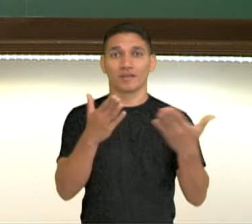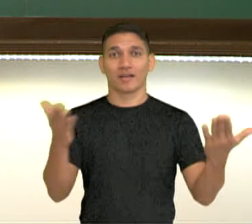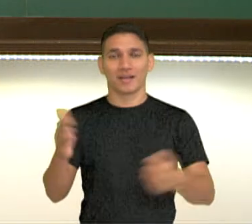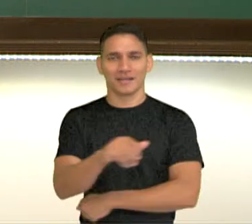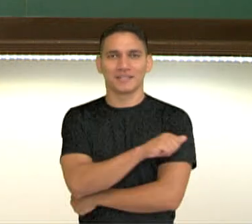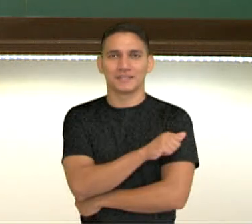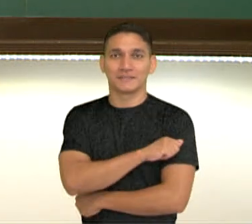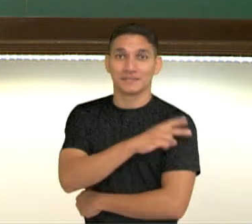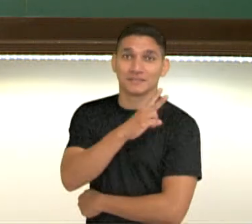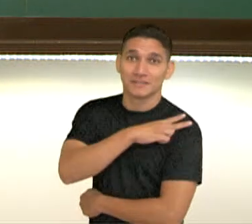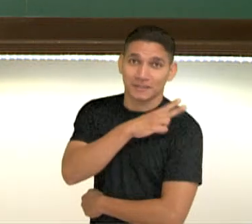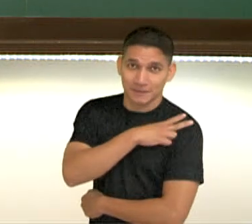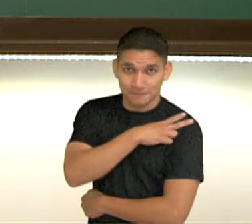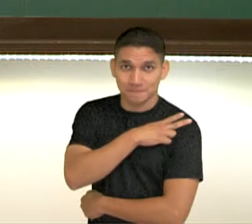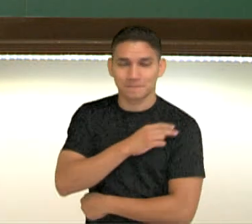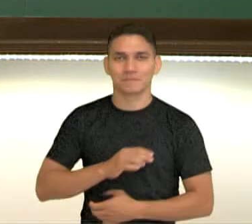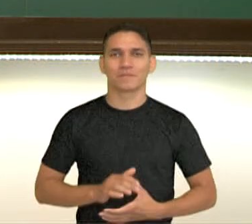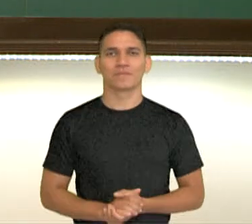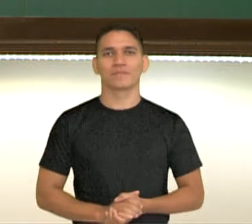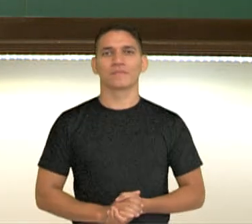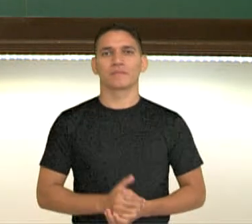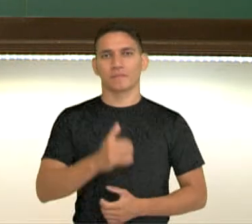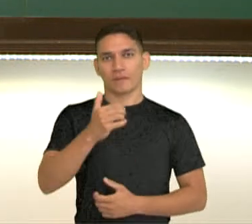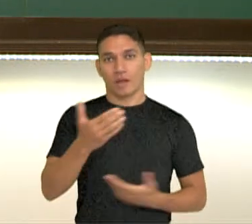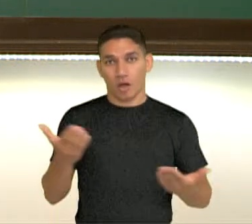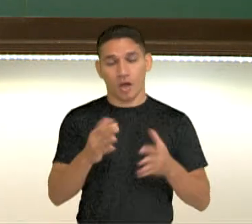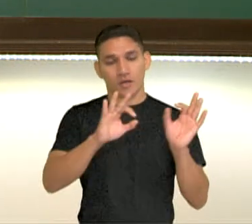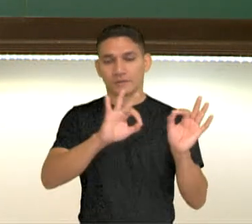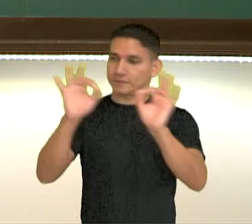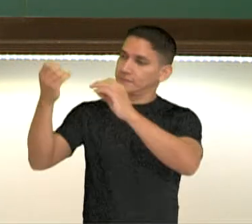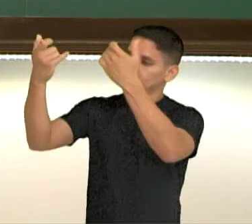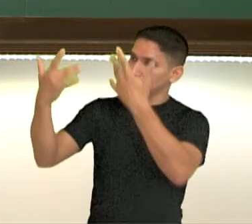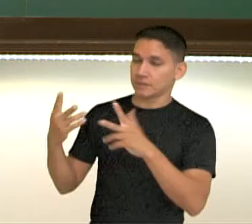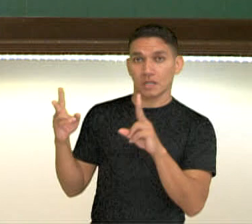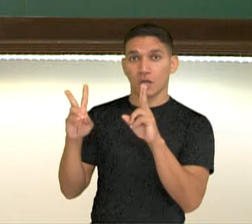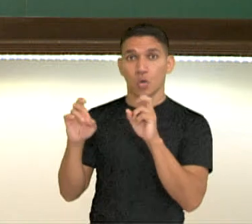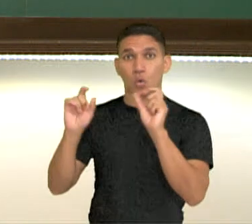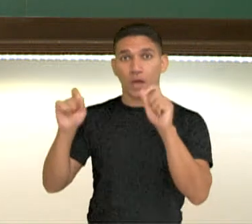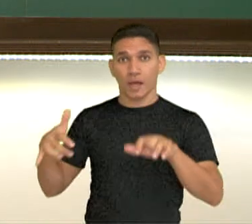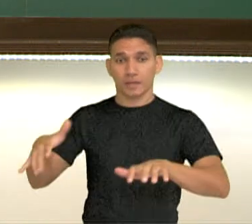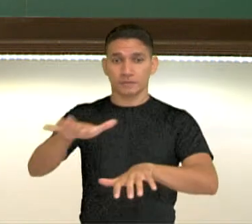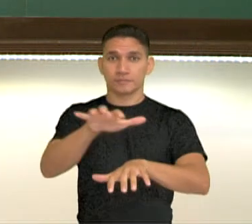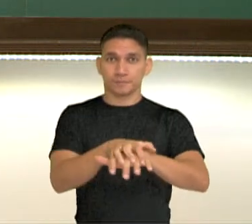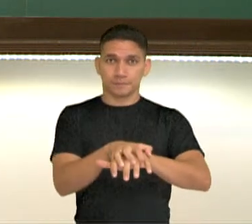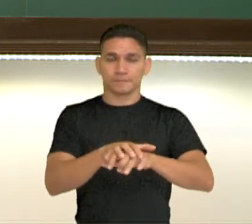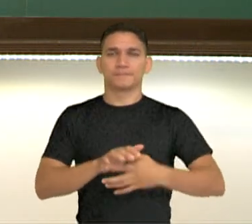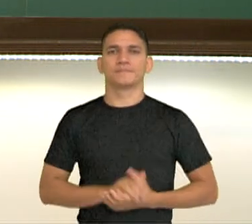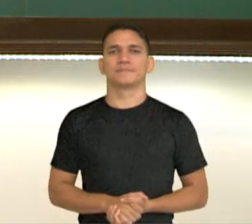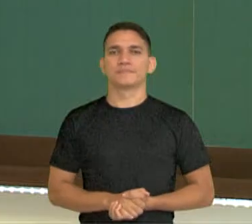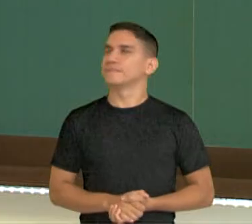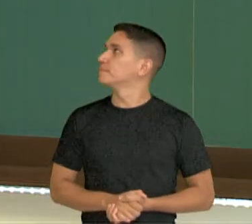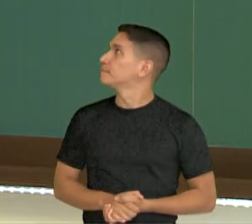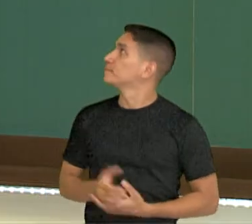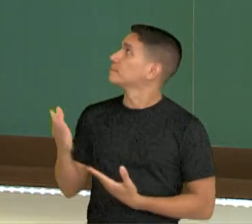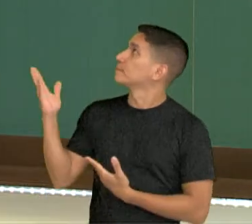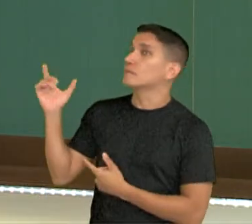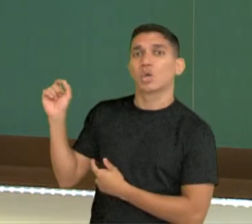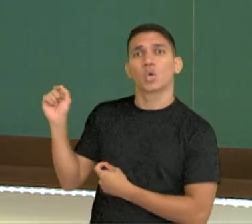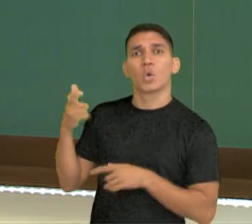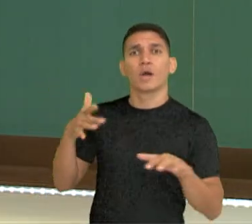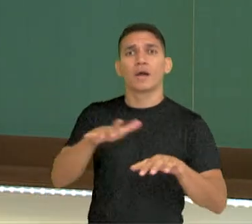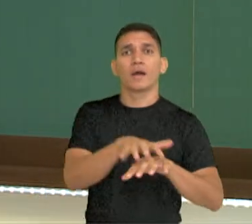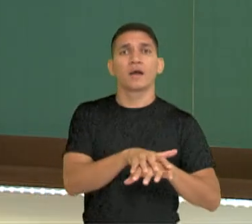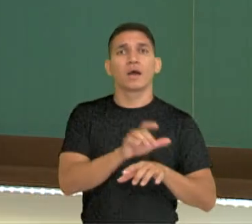Olá, estudantes da segunda série do ensino médio. Neste vídeo, vamos falar sobre o reino Monera. Então, o